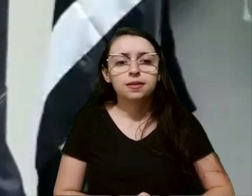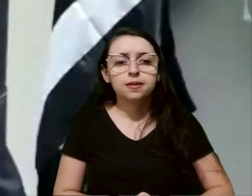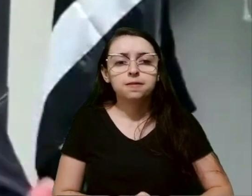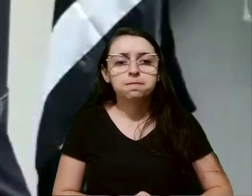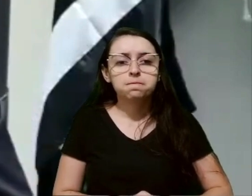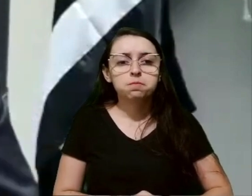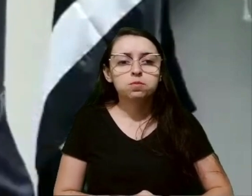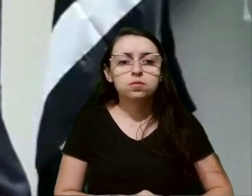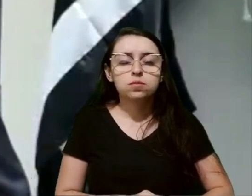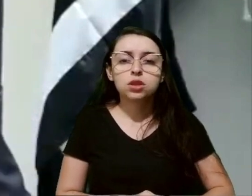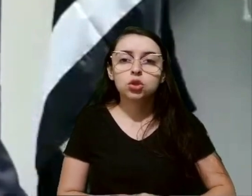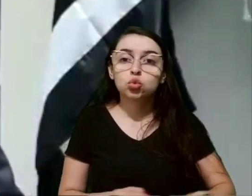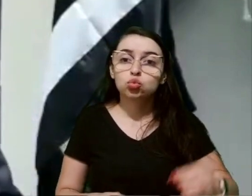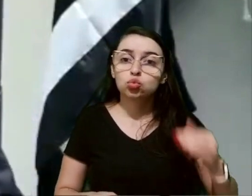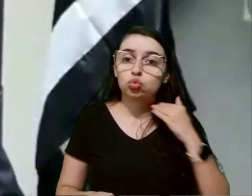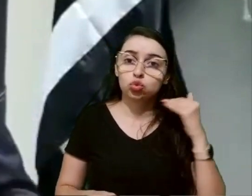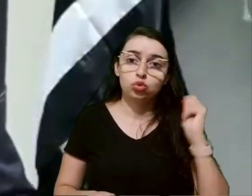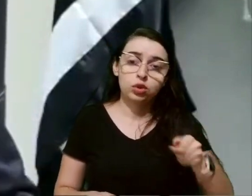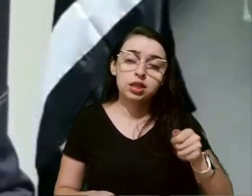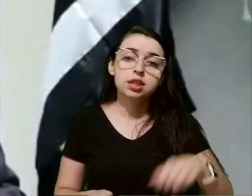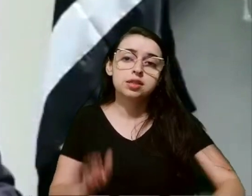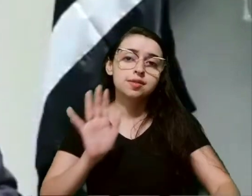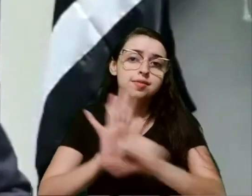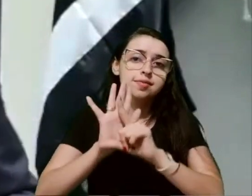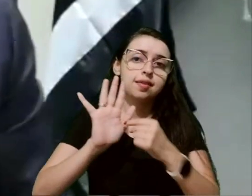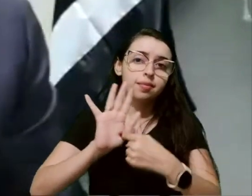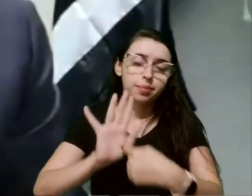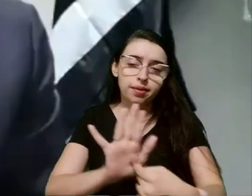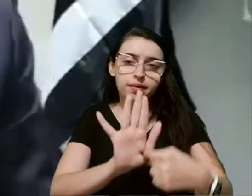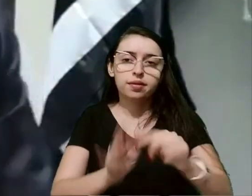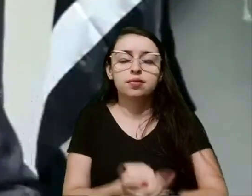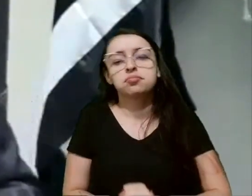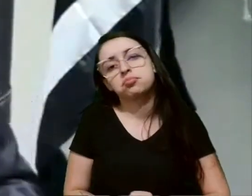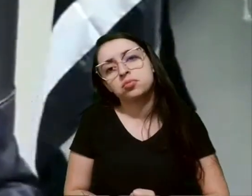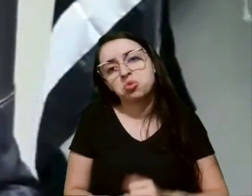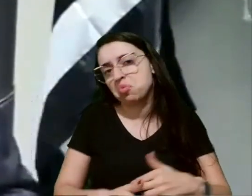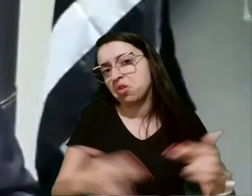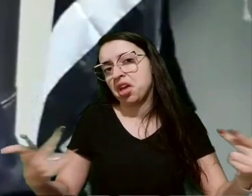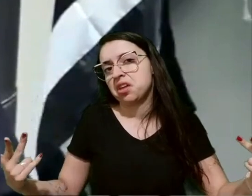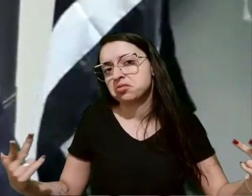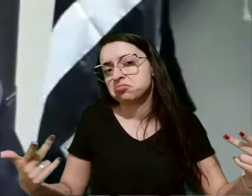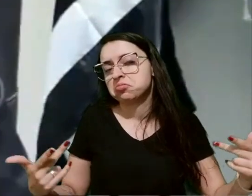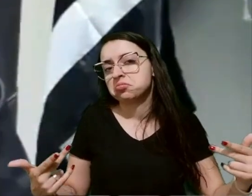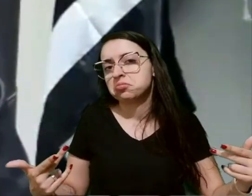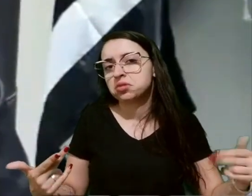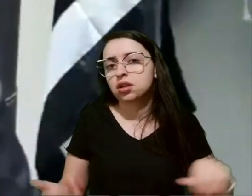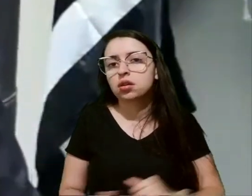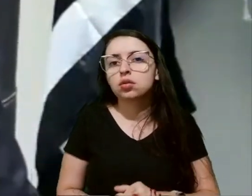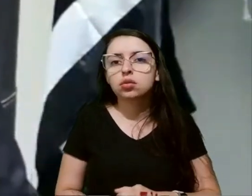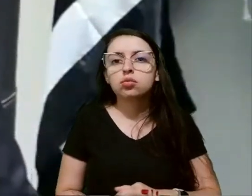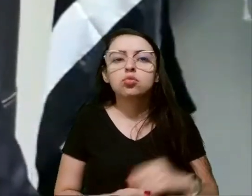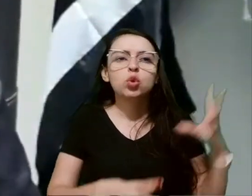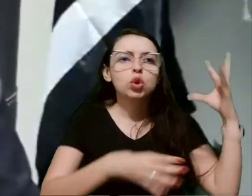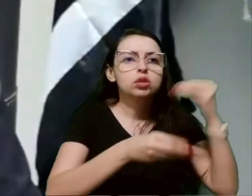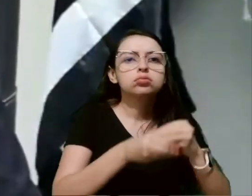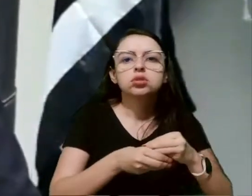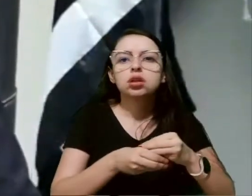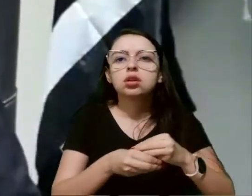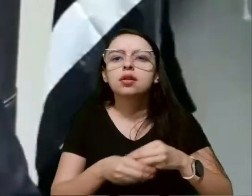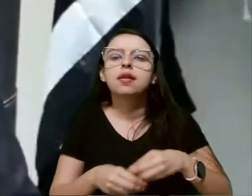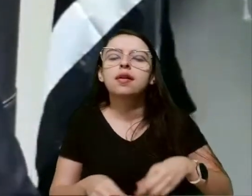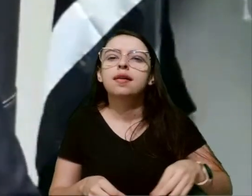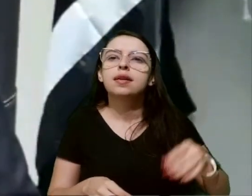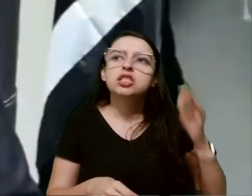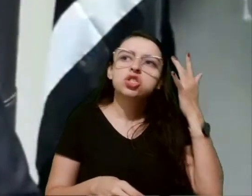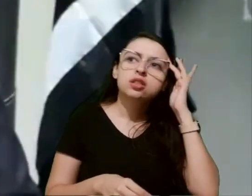dela são os juízes aplicando a lei, né. O resto, toda a construção do direito é uma construção teórica, é uma construção